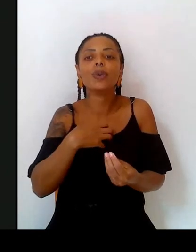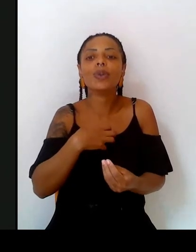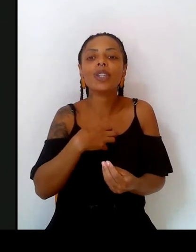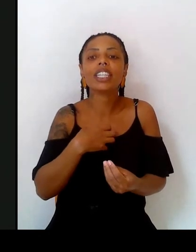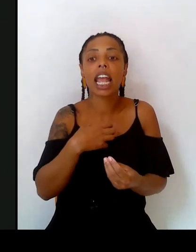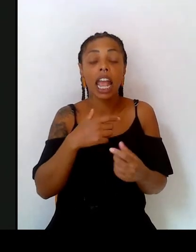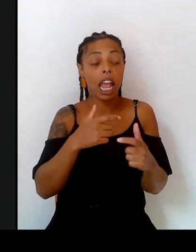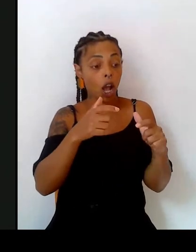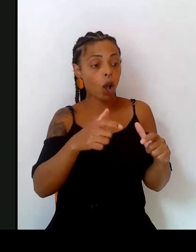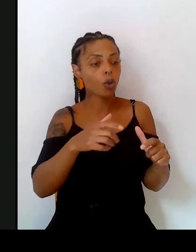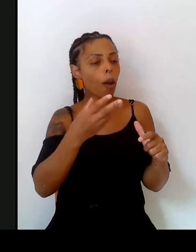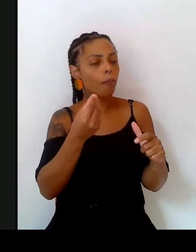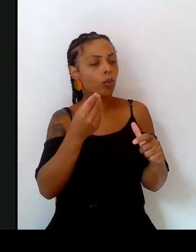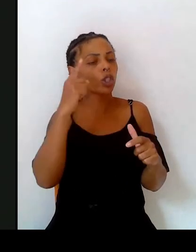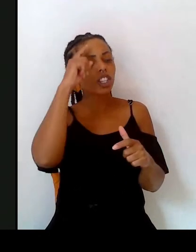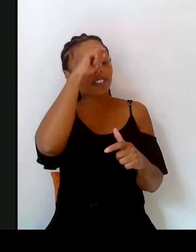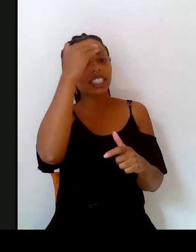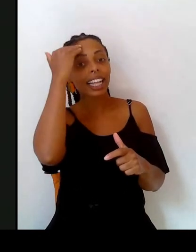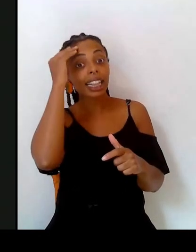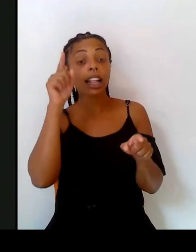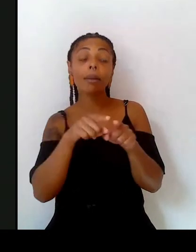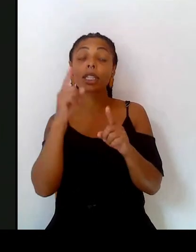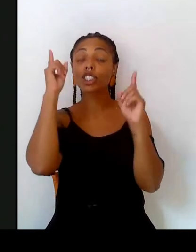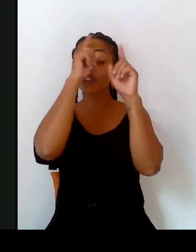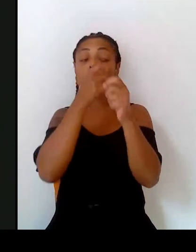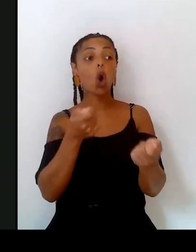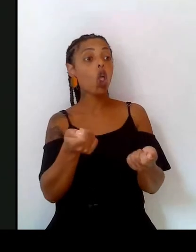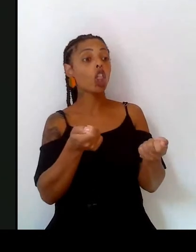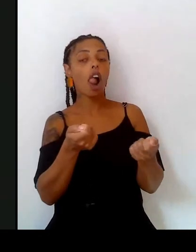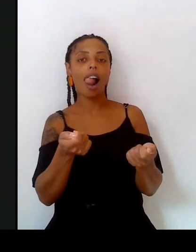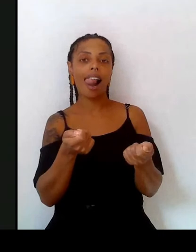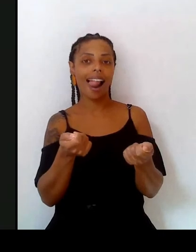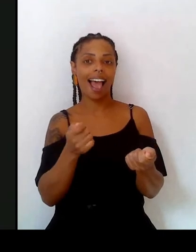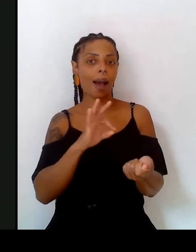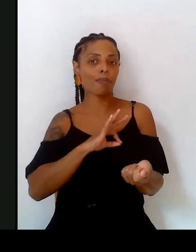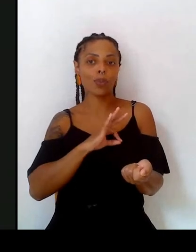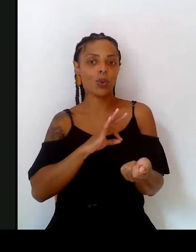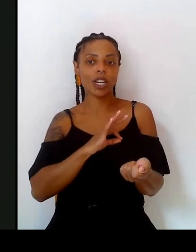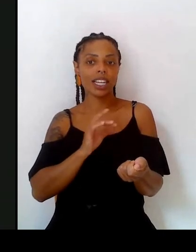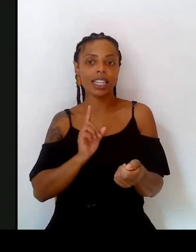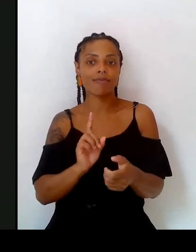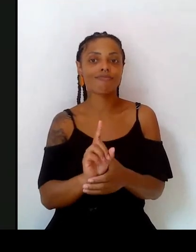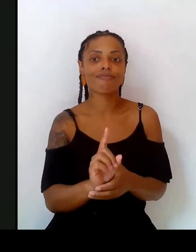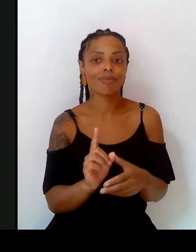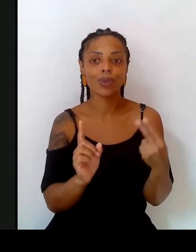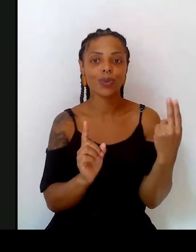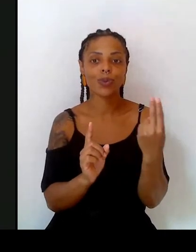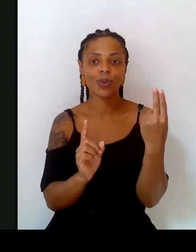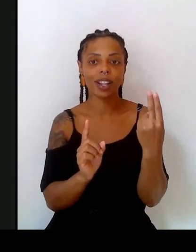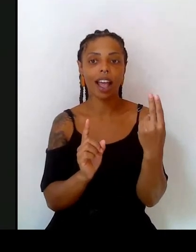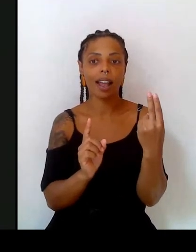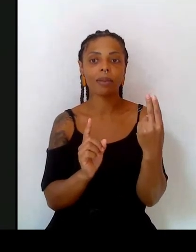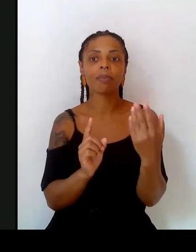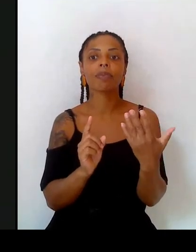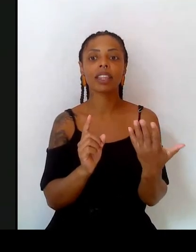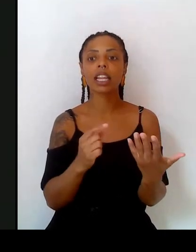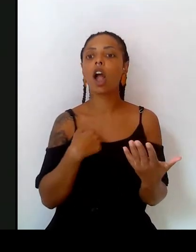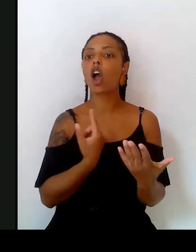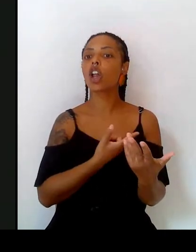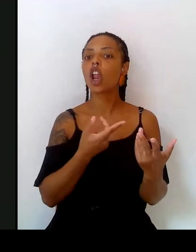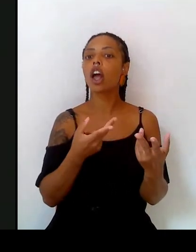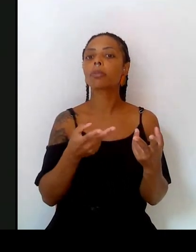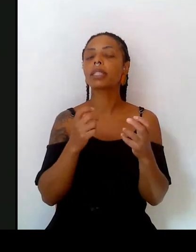e de controlar por parte da das forças de policiamento e vemos então que nesse ambiente